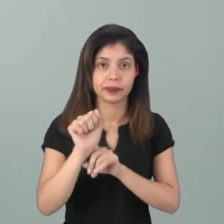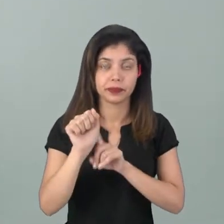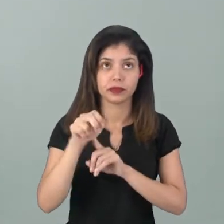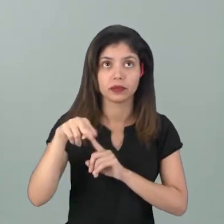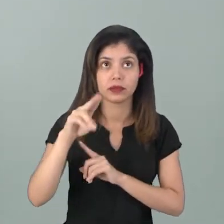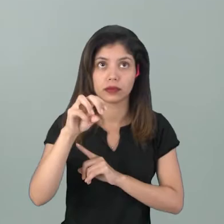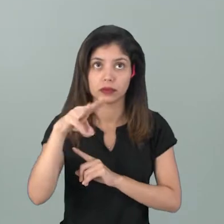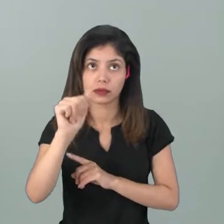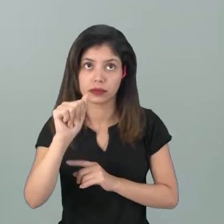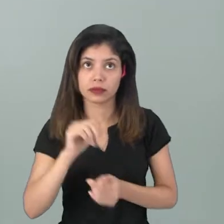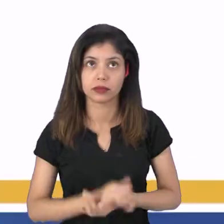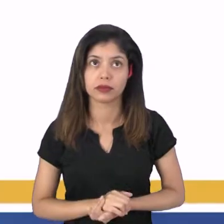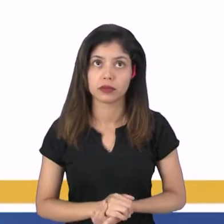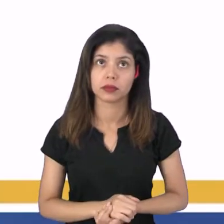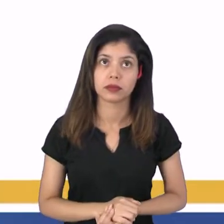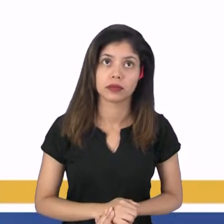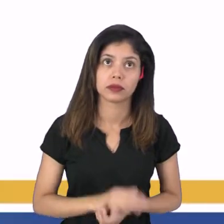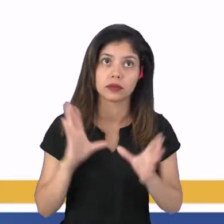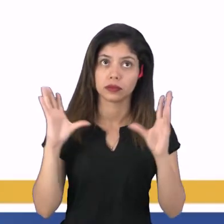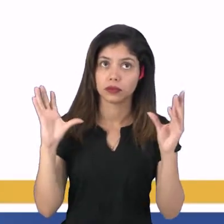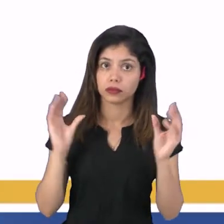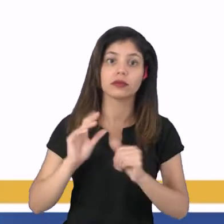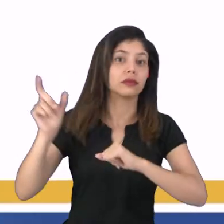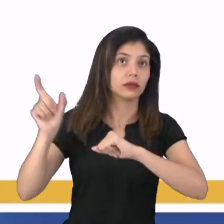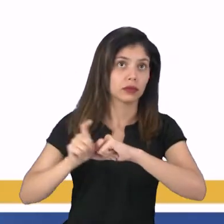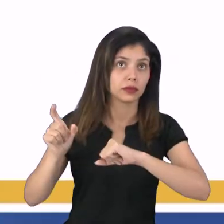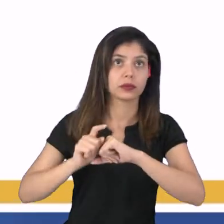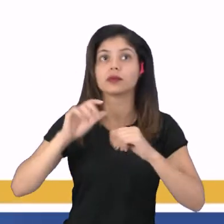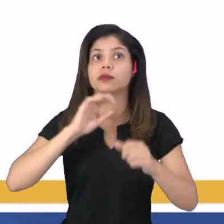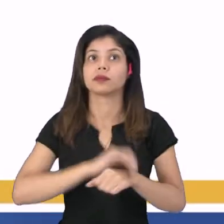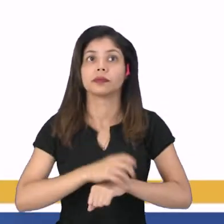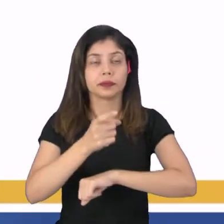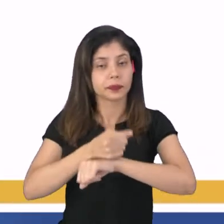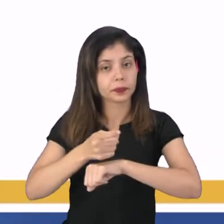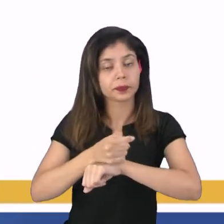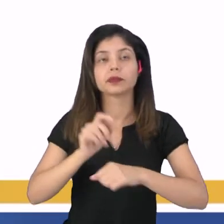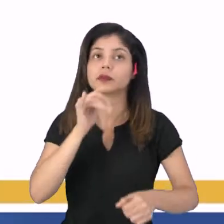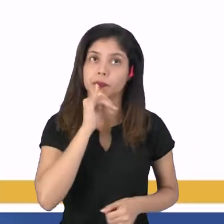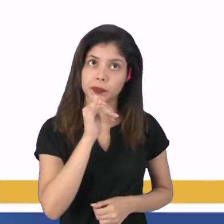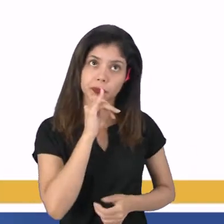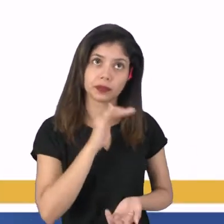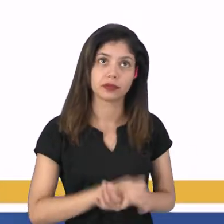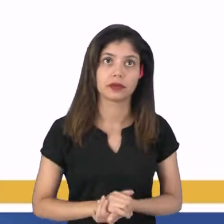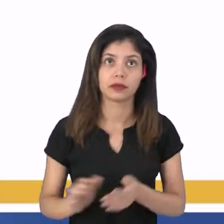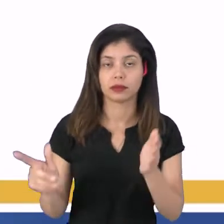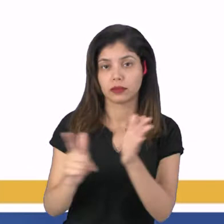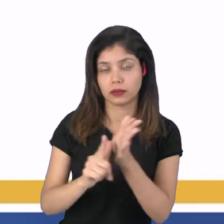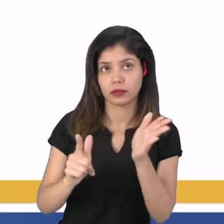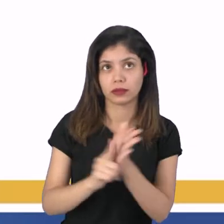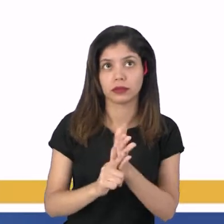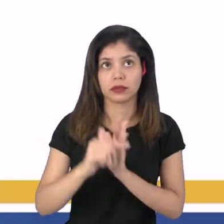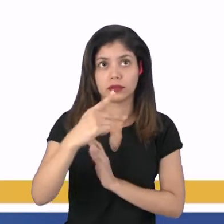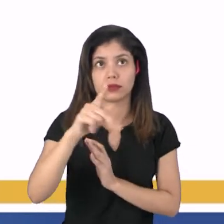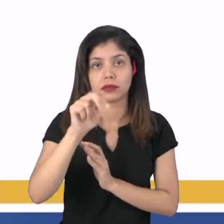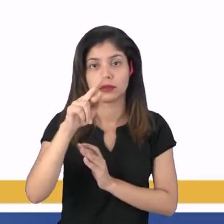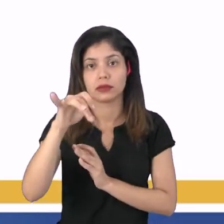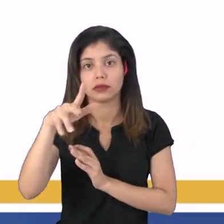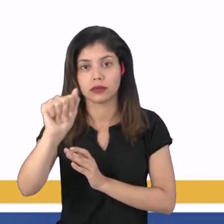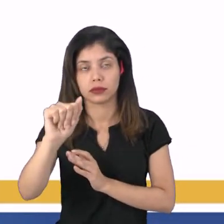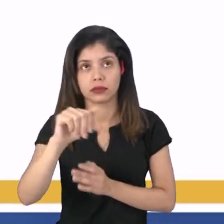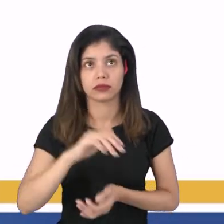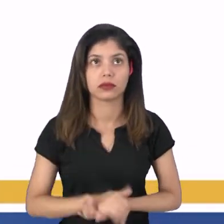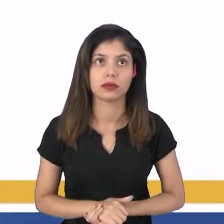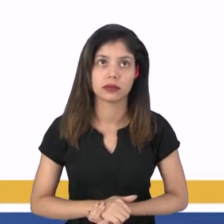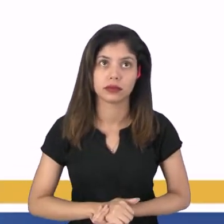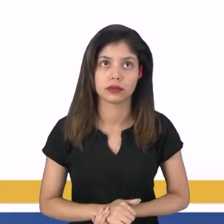a nominal, que é formando substantivos e adjetivos. Aí aqui a gente tem uns exemplos, que é papel, que